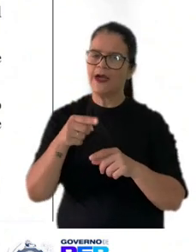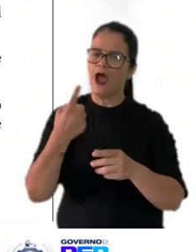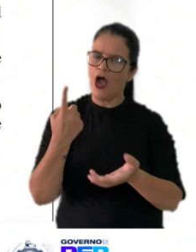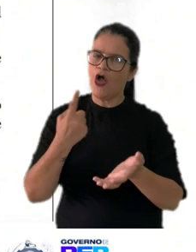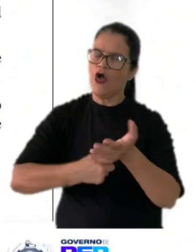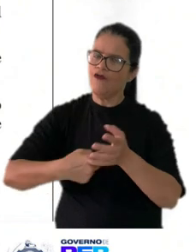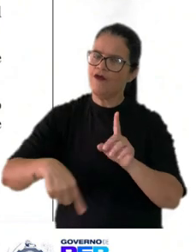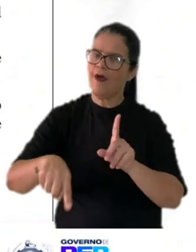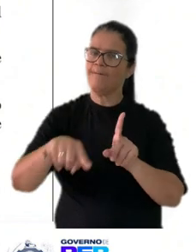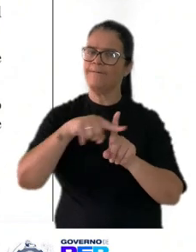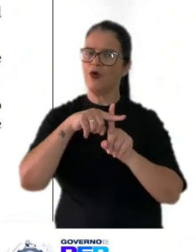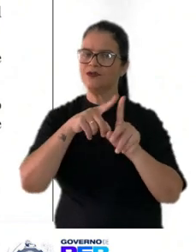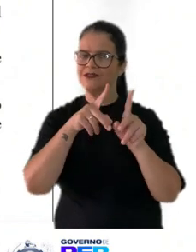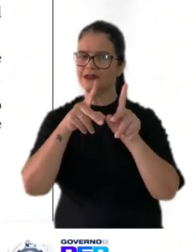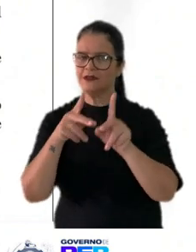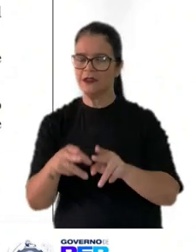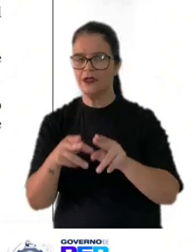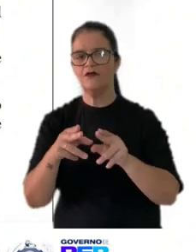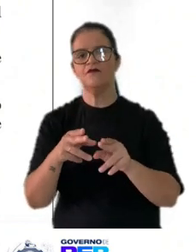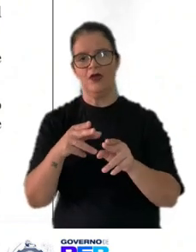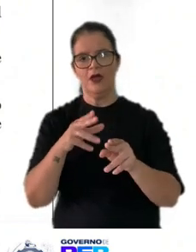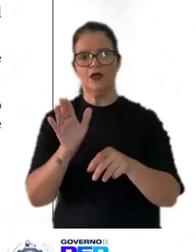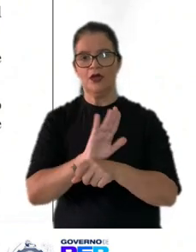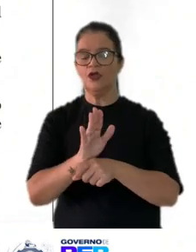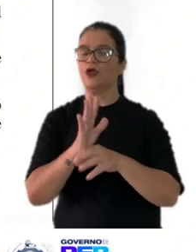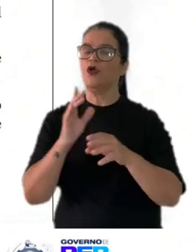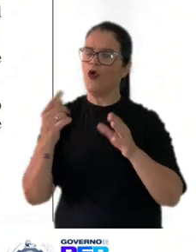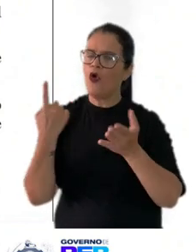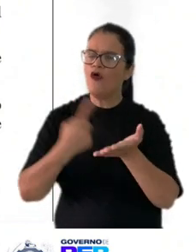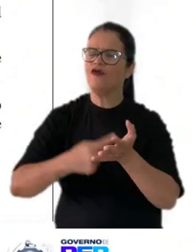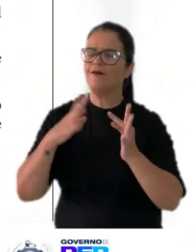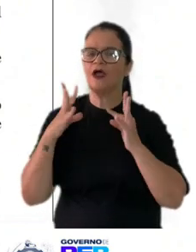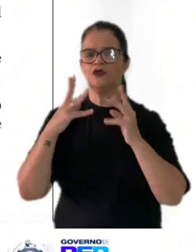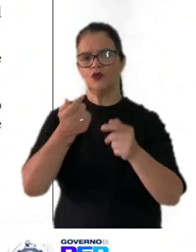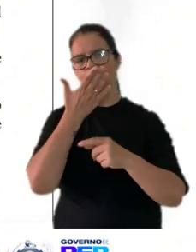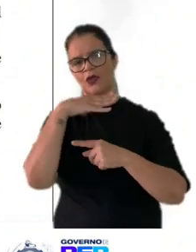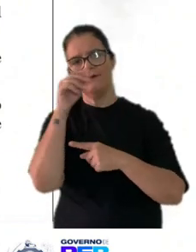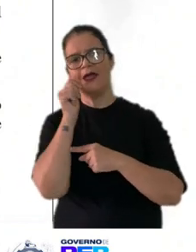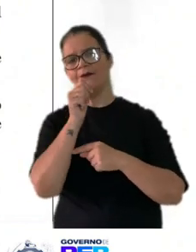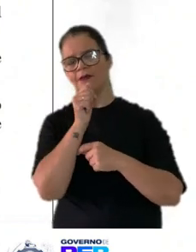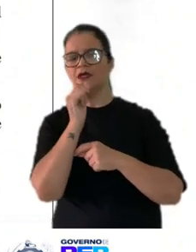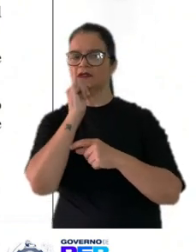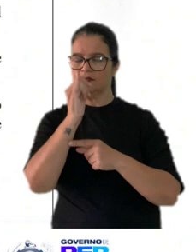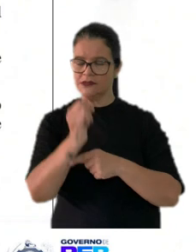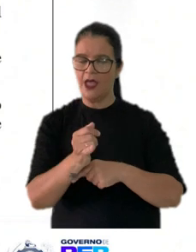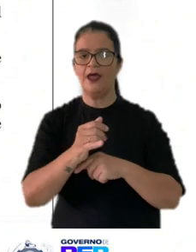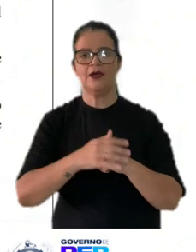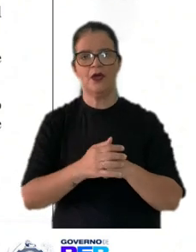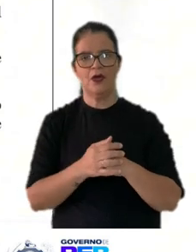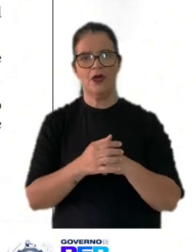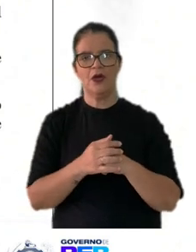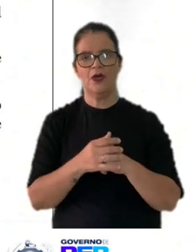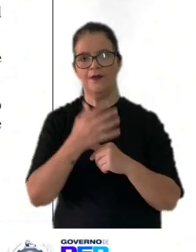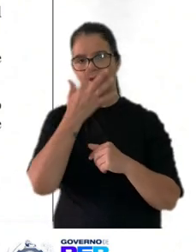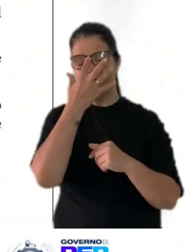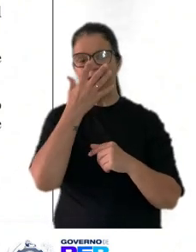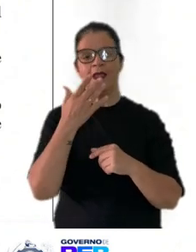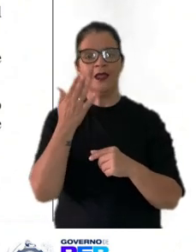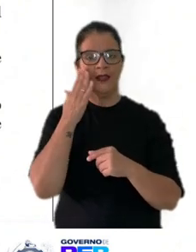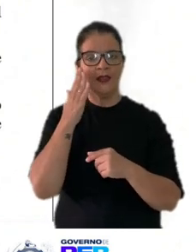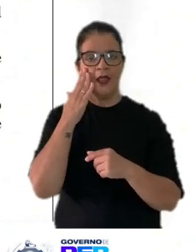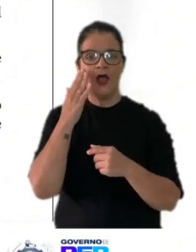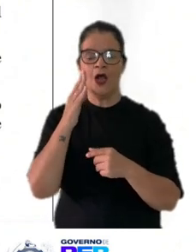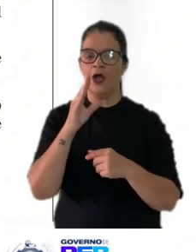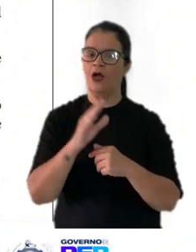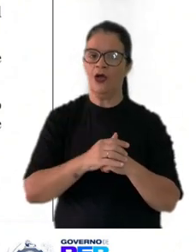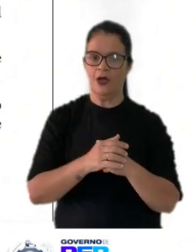seja confirmar tudo que o pai e a mãe disseram ele é um homem fantástico ele é extraordinário então awesome é como se fosse algo próximo do